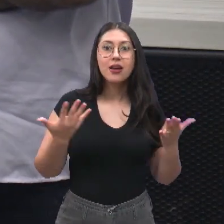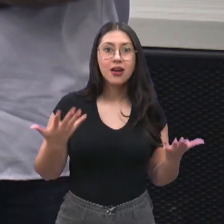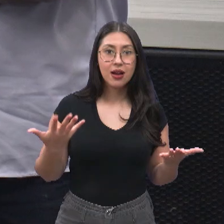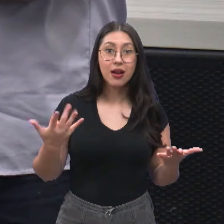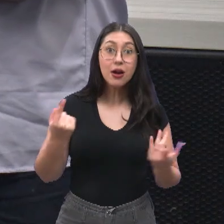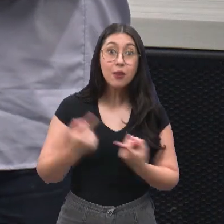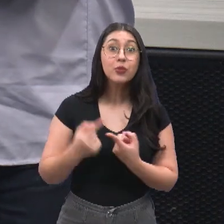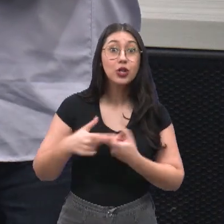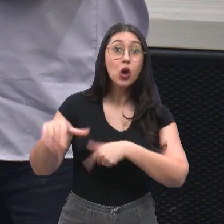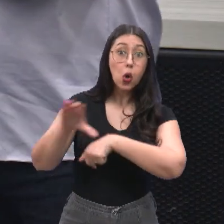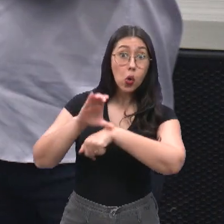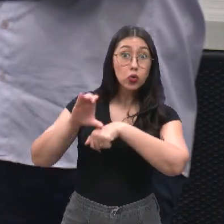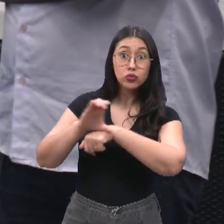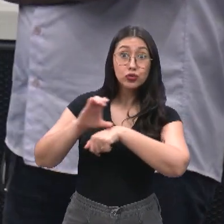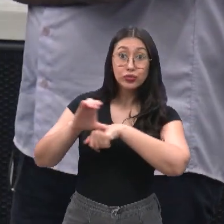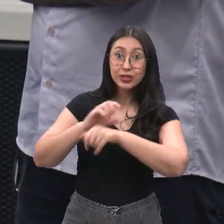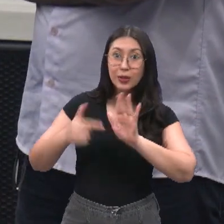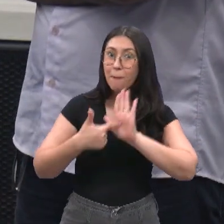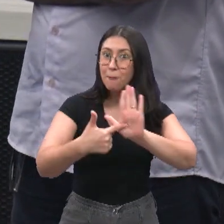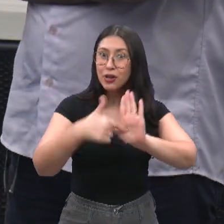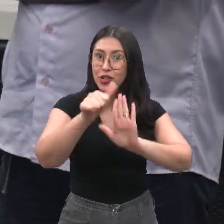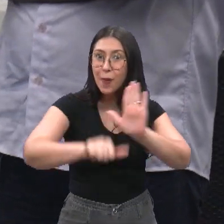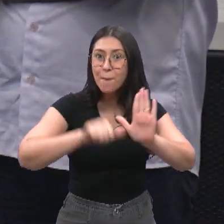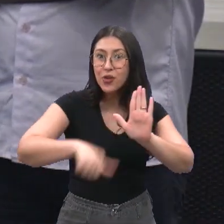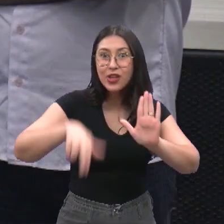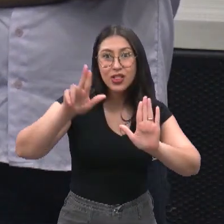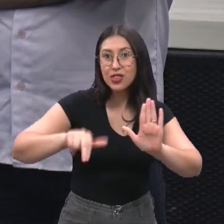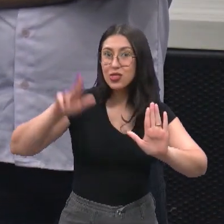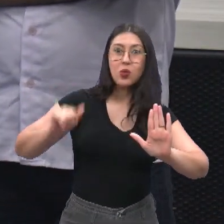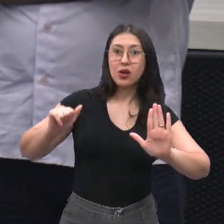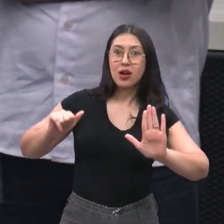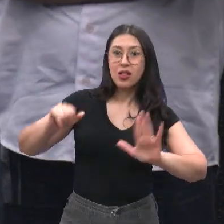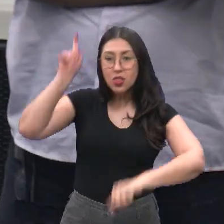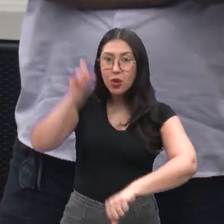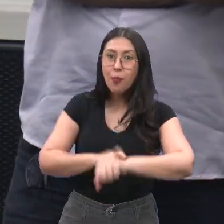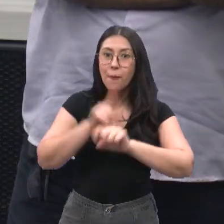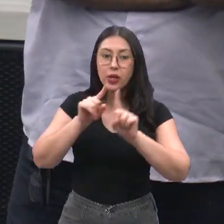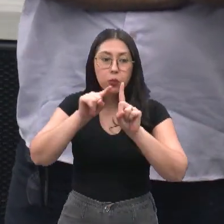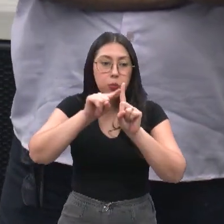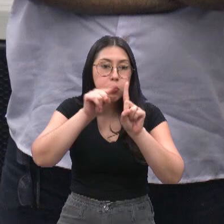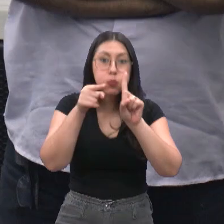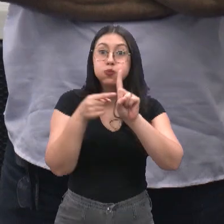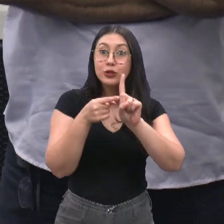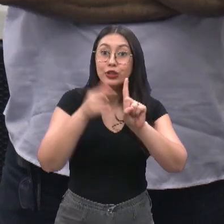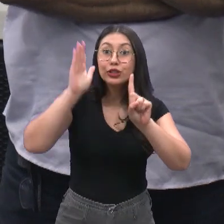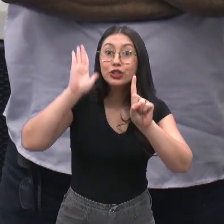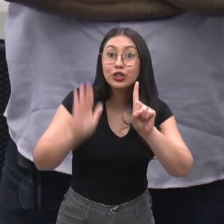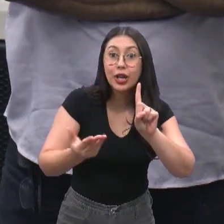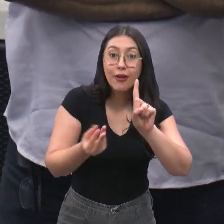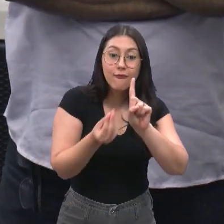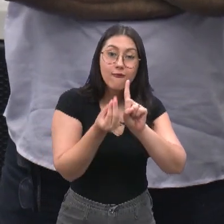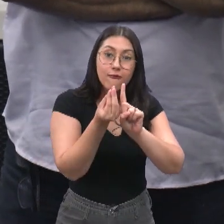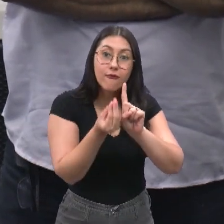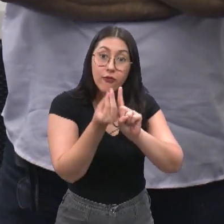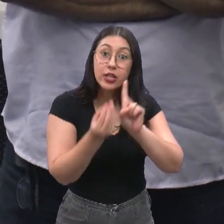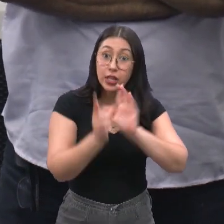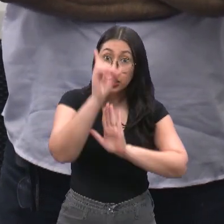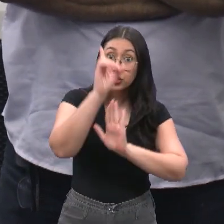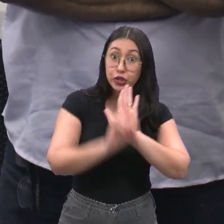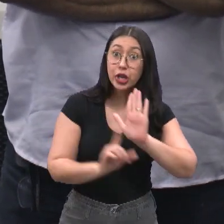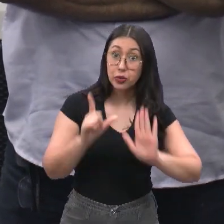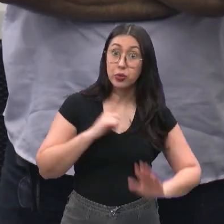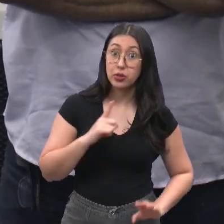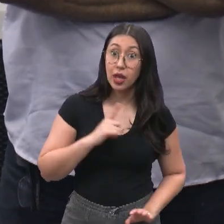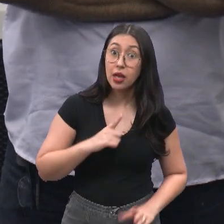Constituição brasileira. A partir do ato da concepção, já existe um sujeito ali com todos os seus direitos legais. E isso precisa